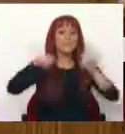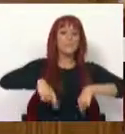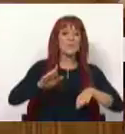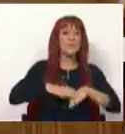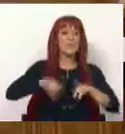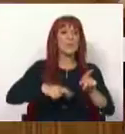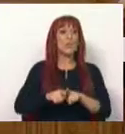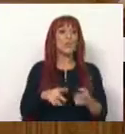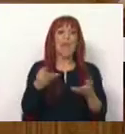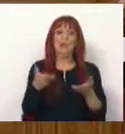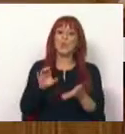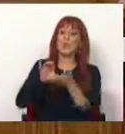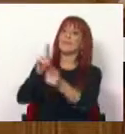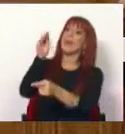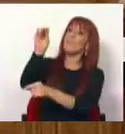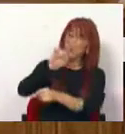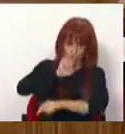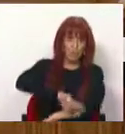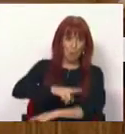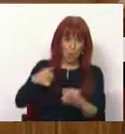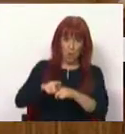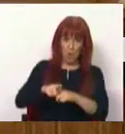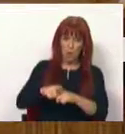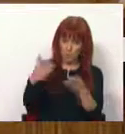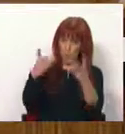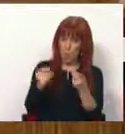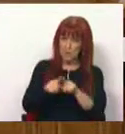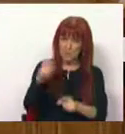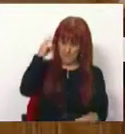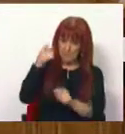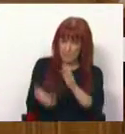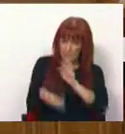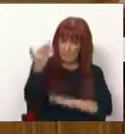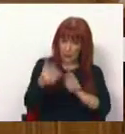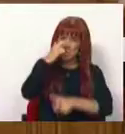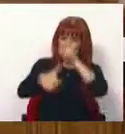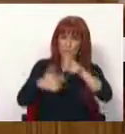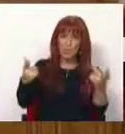relativamente às ajudas à banca, poderia ser um orçamento a pensar muito mais